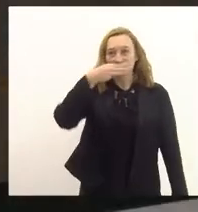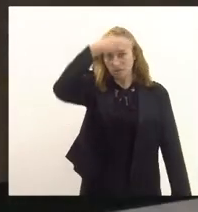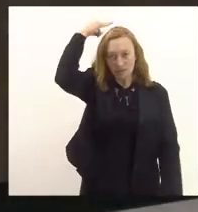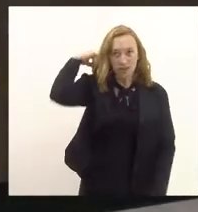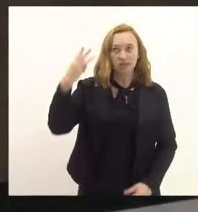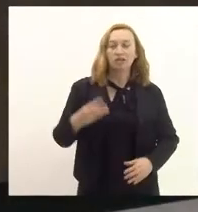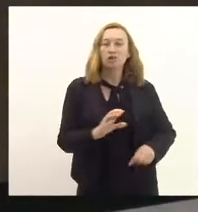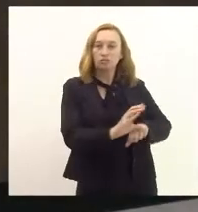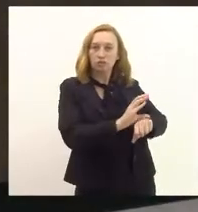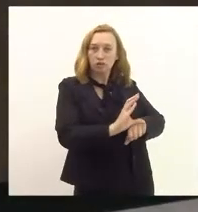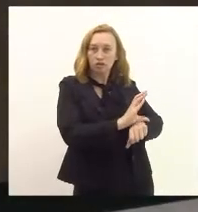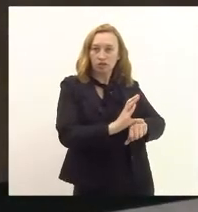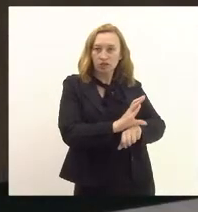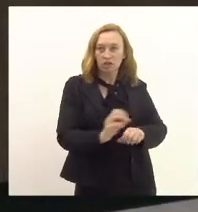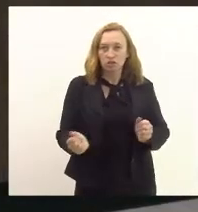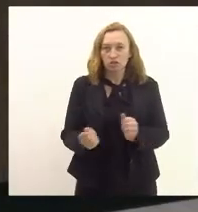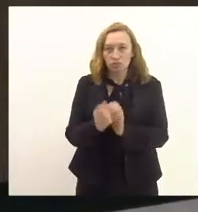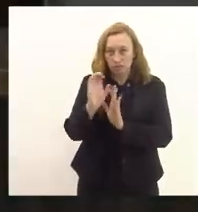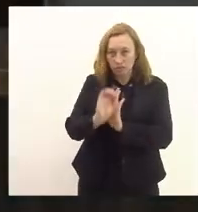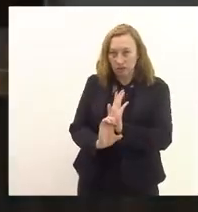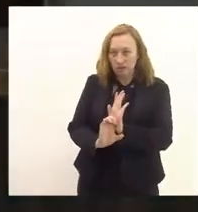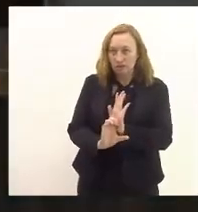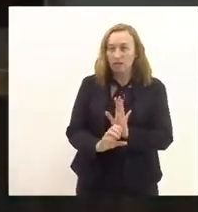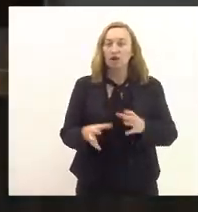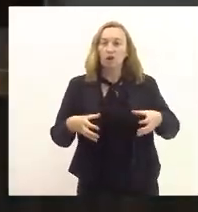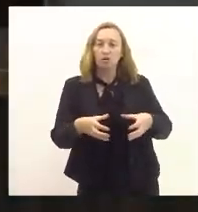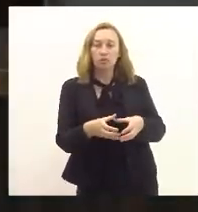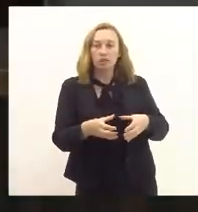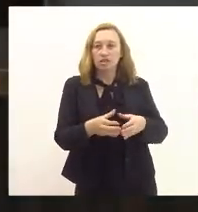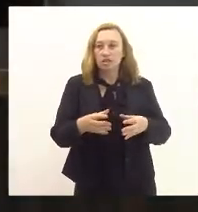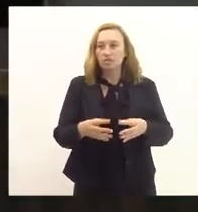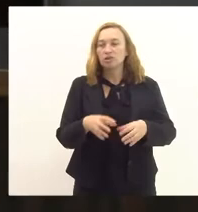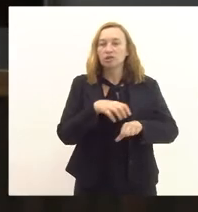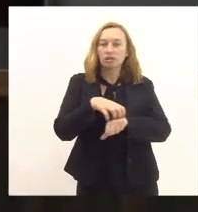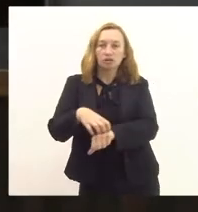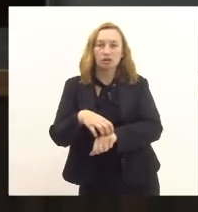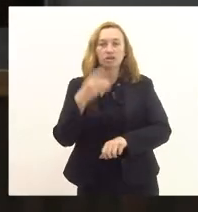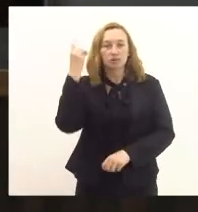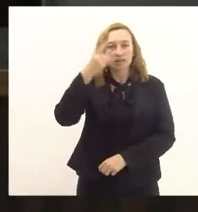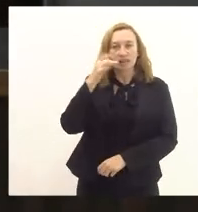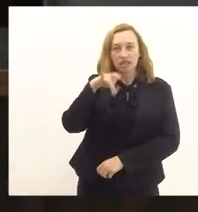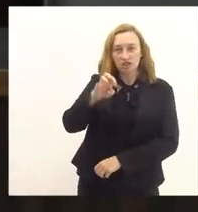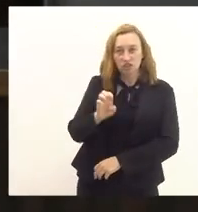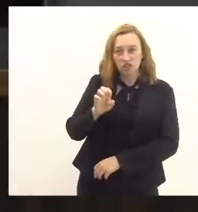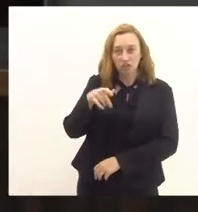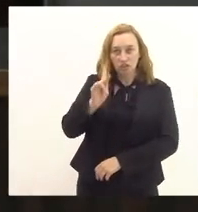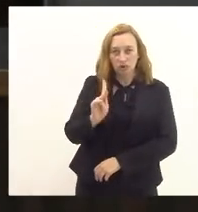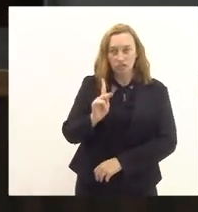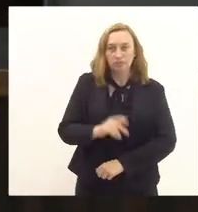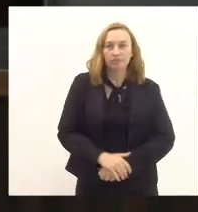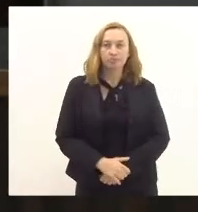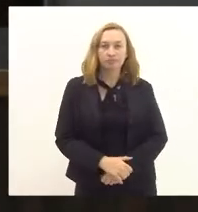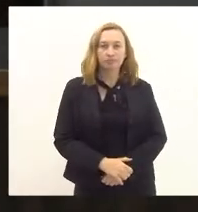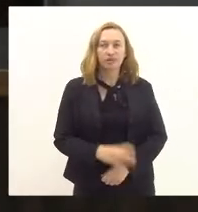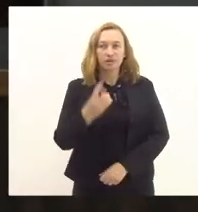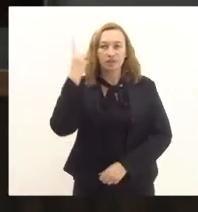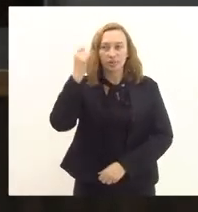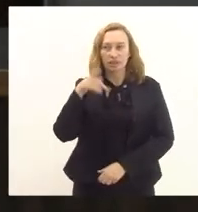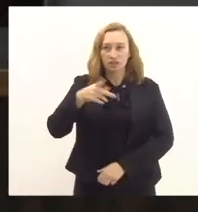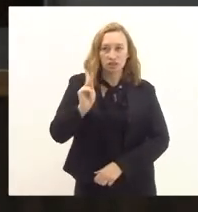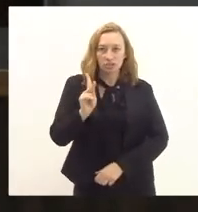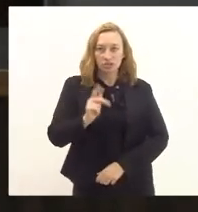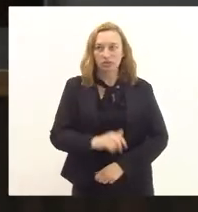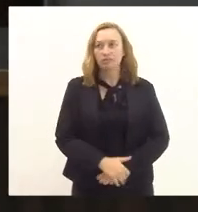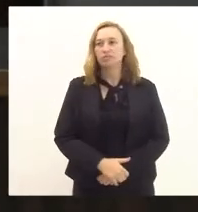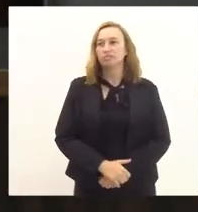pela constitucionalidade com emendas. Pela Comissão de Transporte, deputado Alexandre Knoploch. Deputado Alexandre Knoploch.